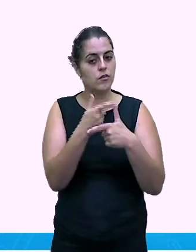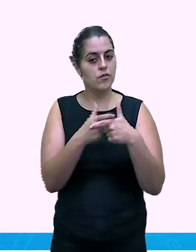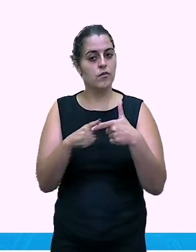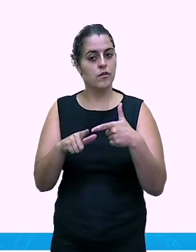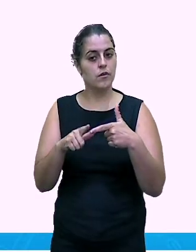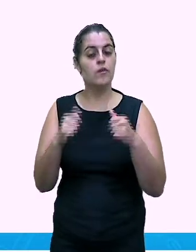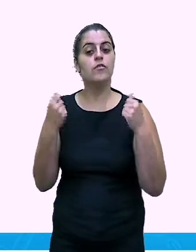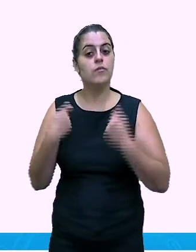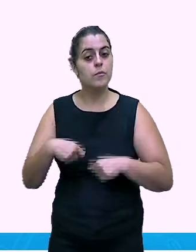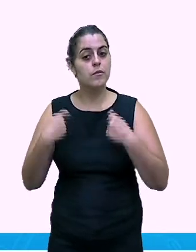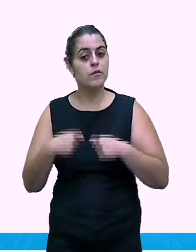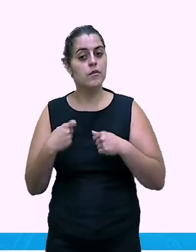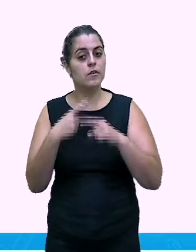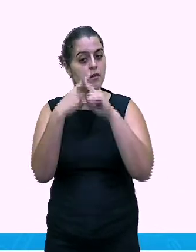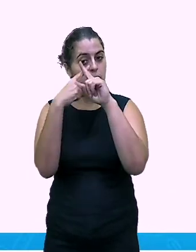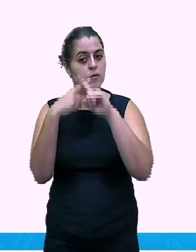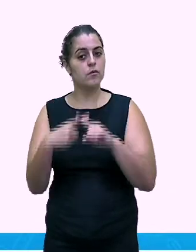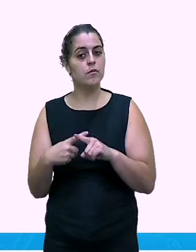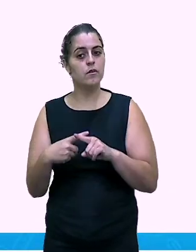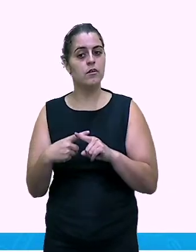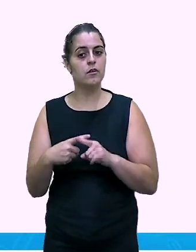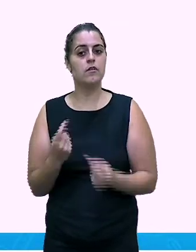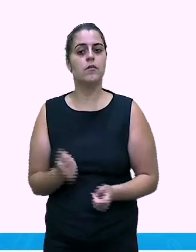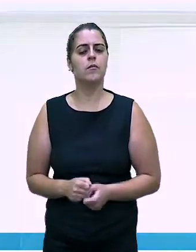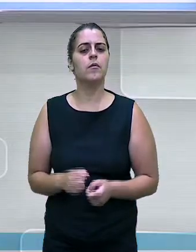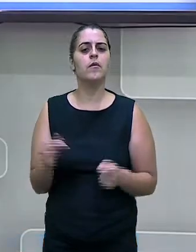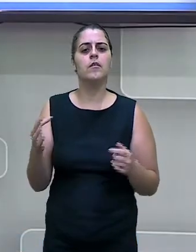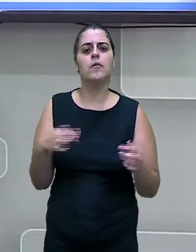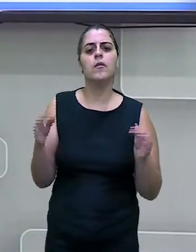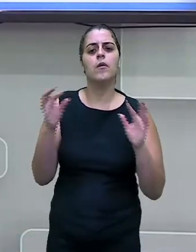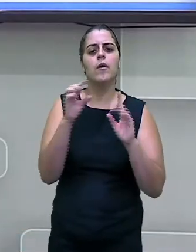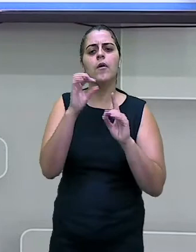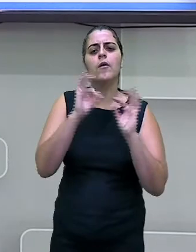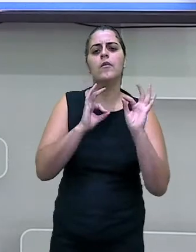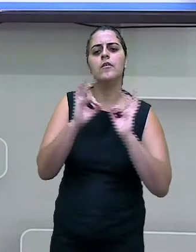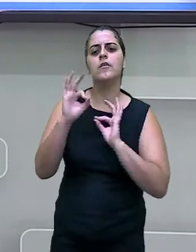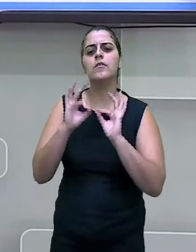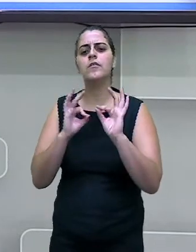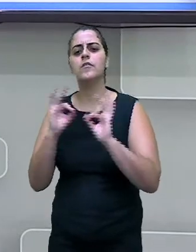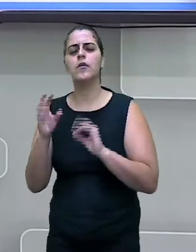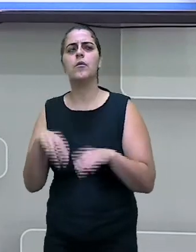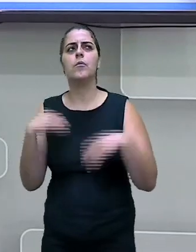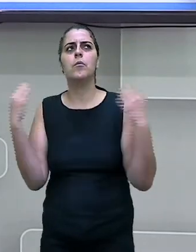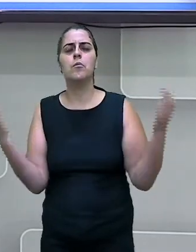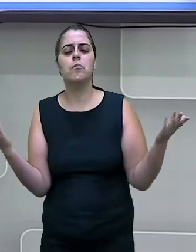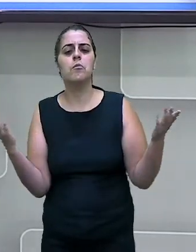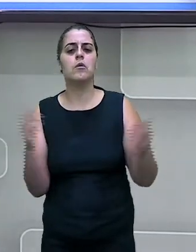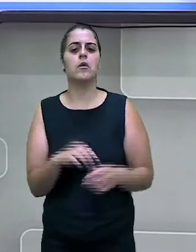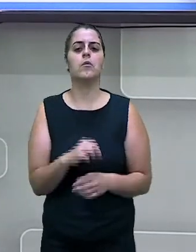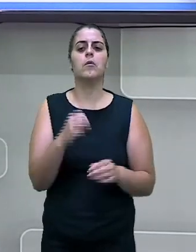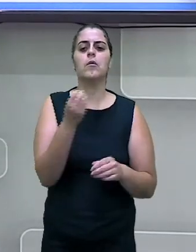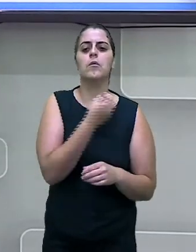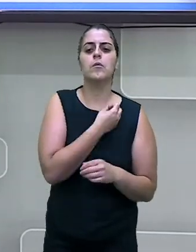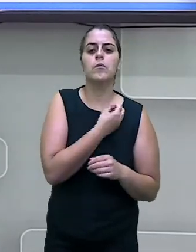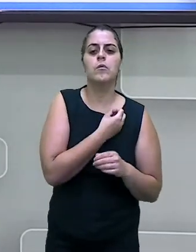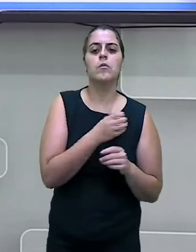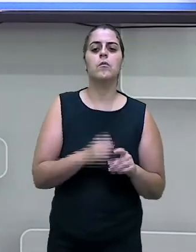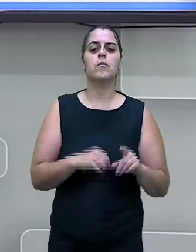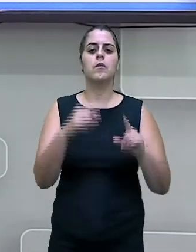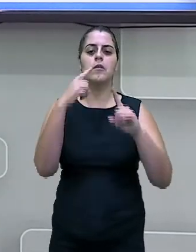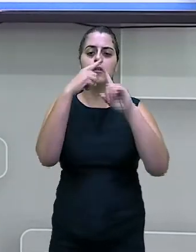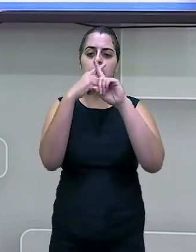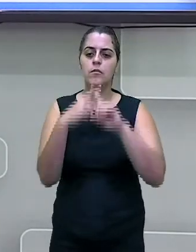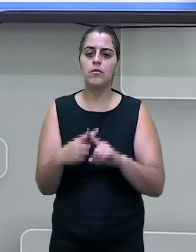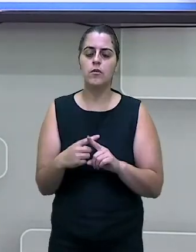da multiplicação para a gente saber aí a questão dos fatores, qual o número que será o multiplicador e agora quais serão